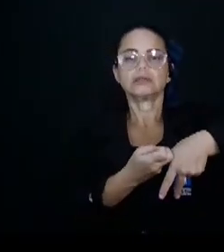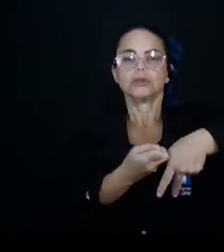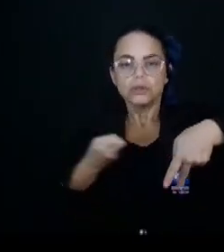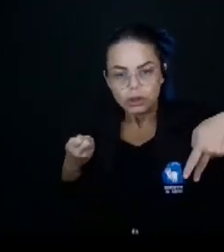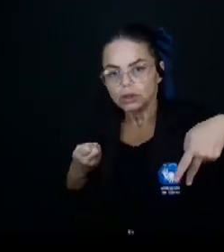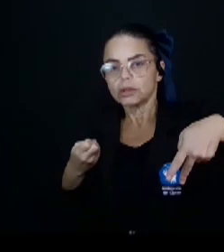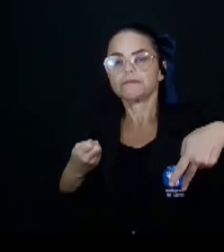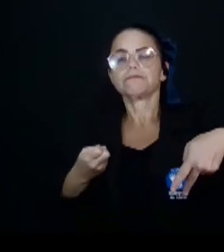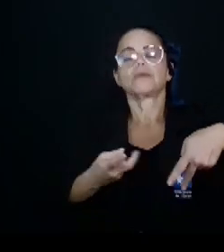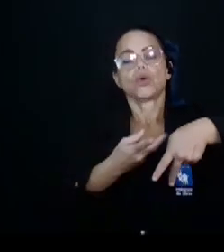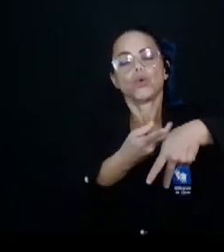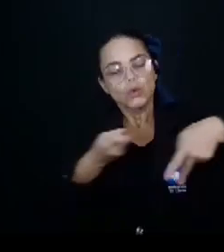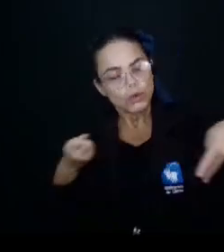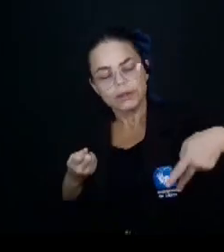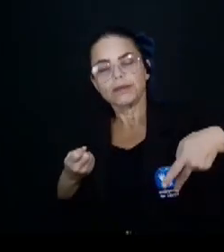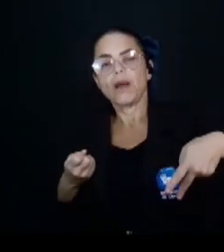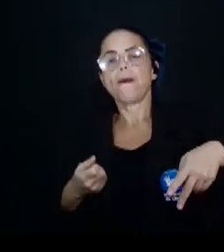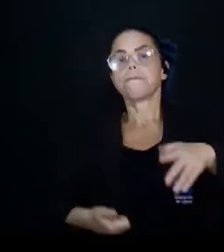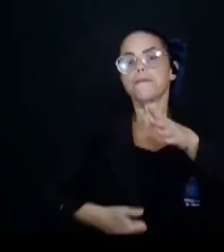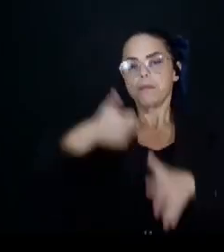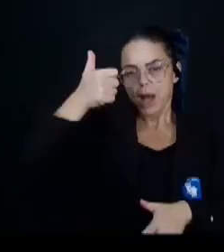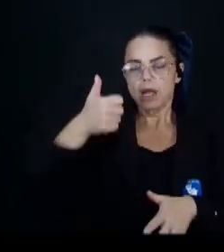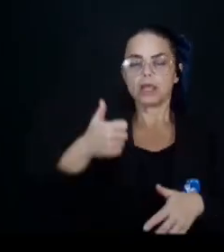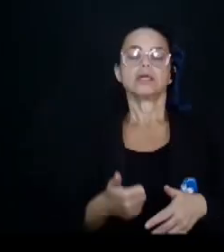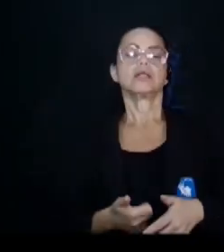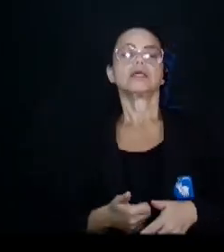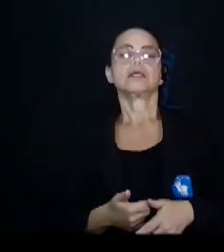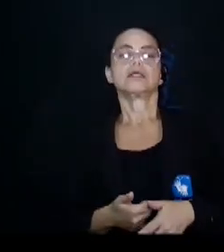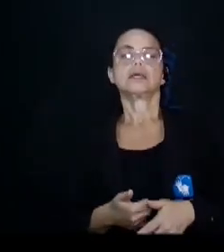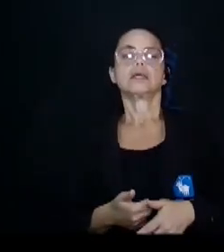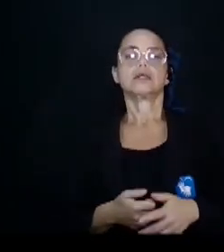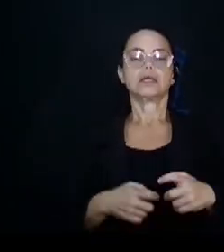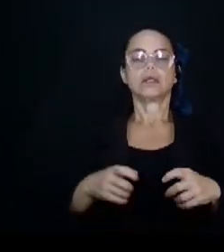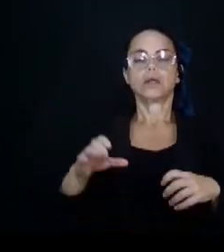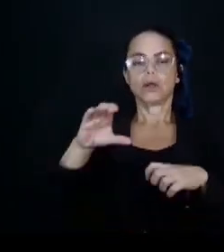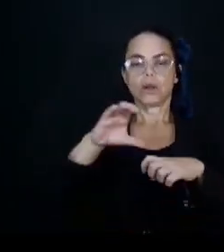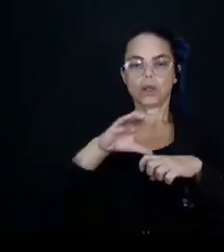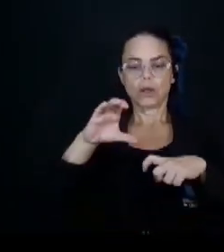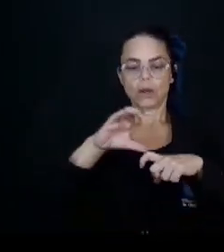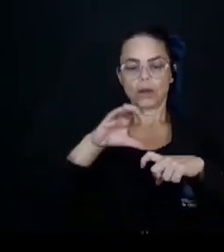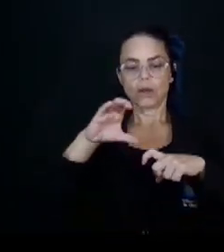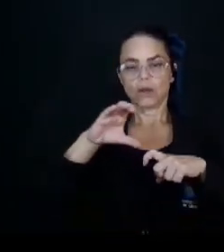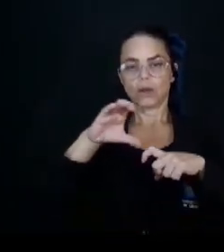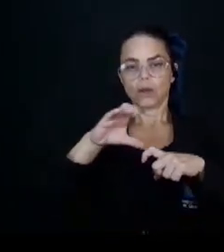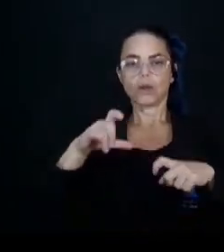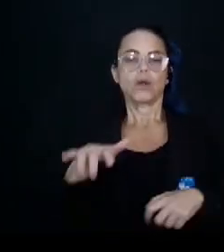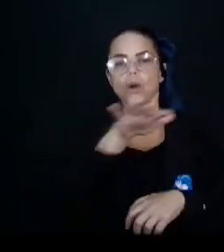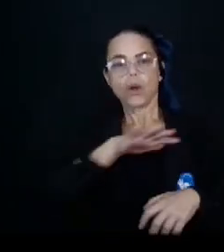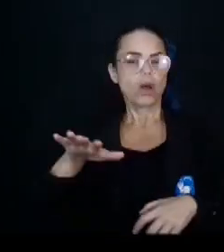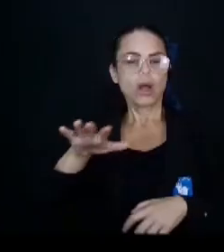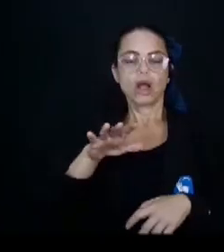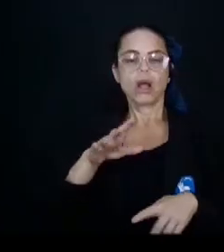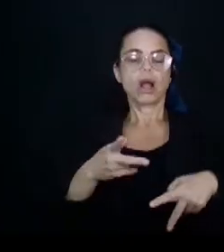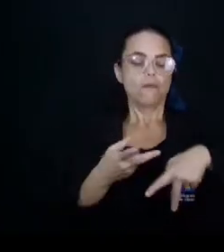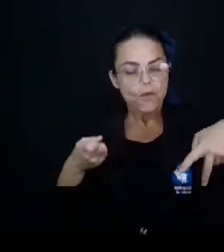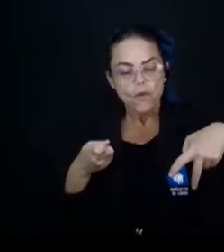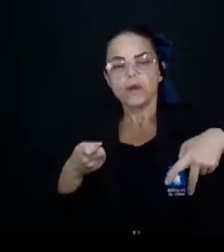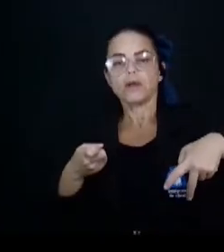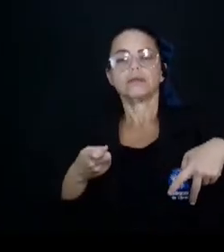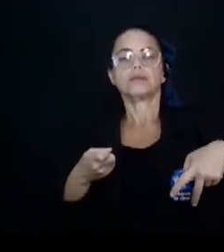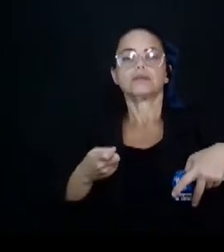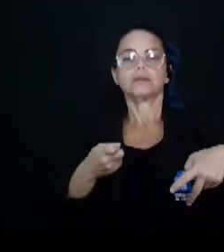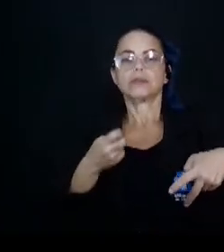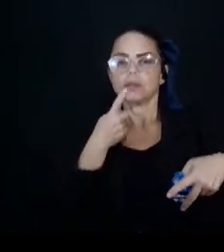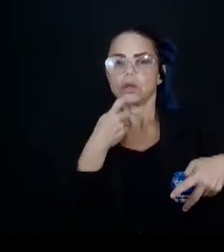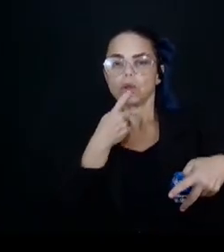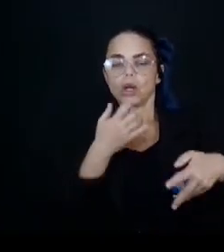porta que você deve procurar é o clínico geral e assim fazer um hemograma para ser encaminhado para o serviço